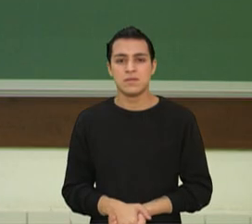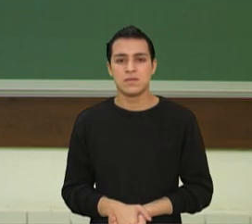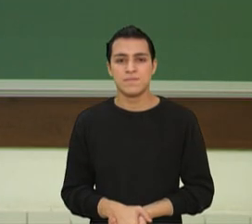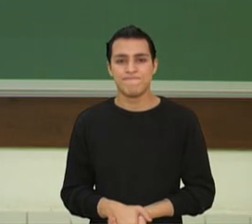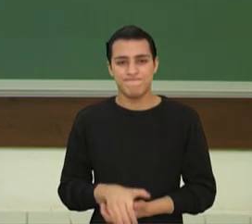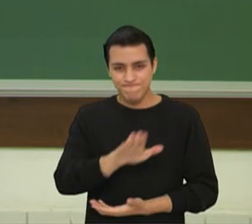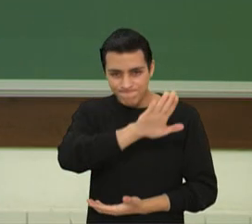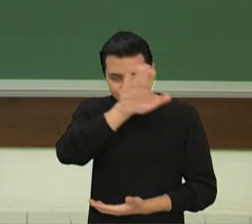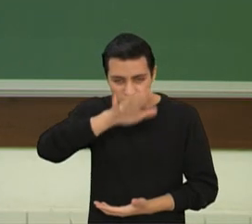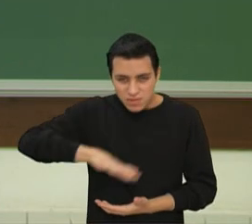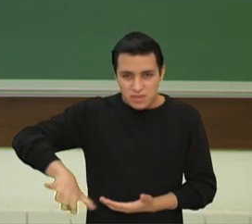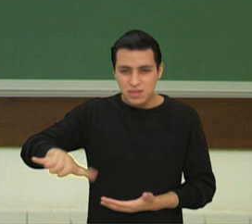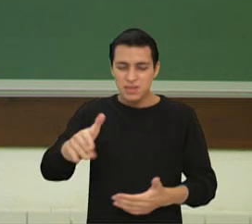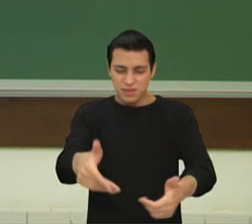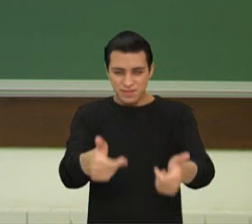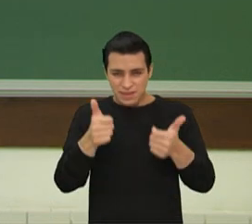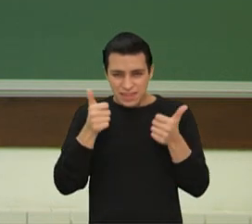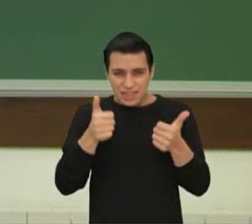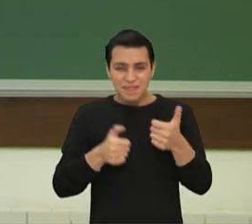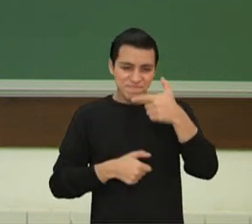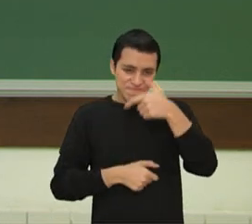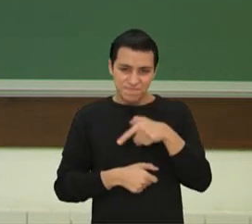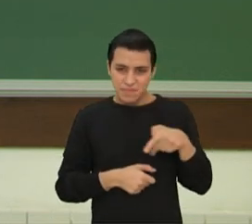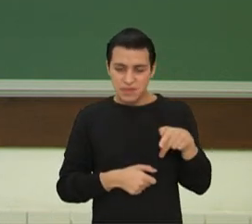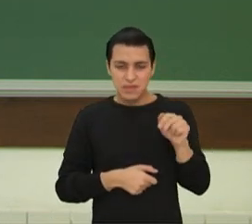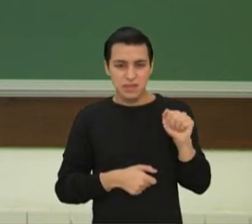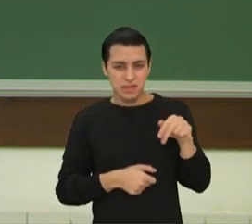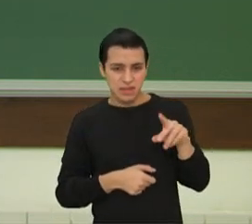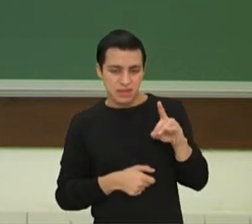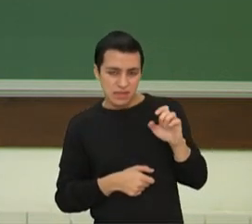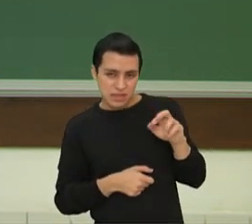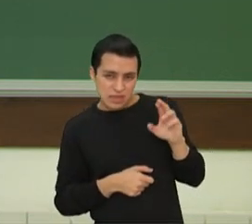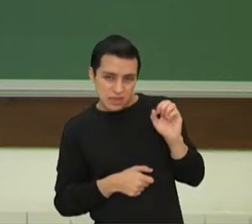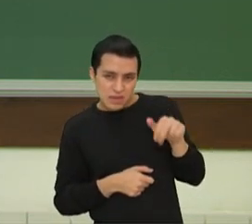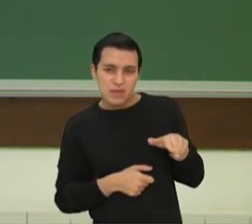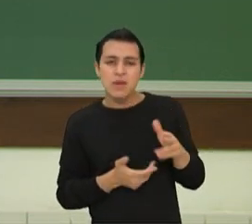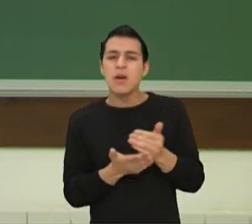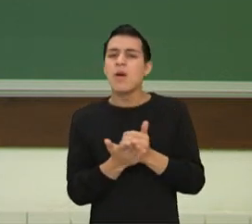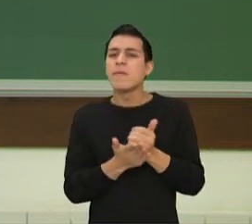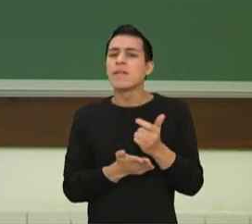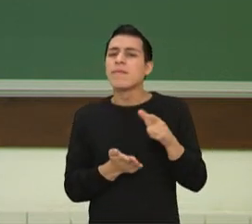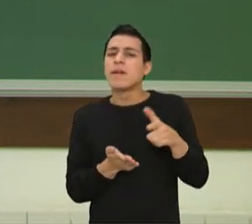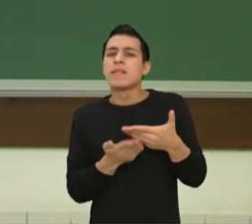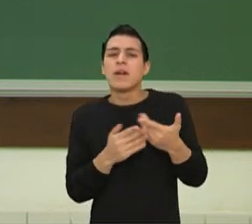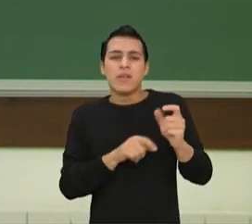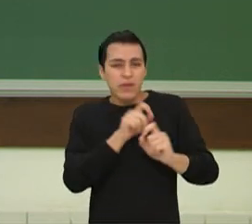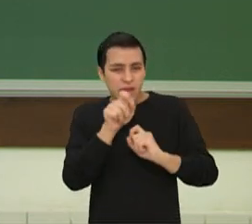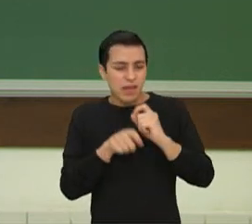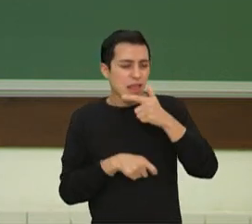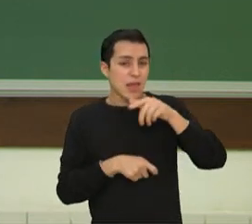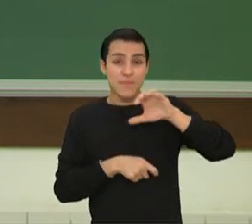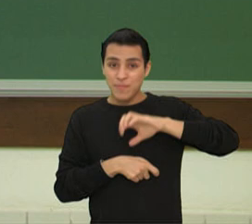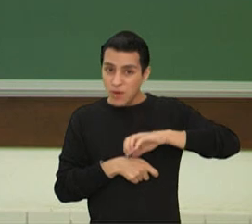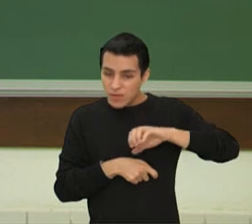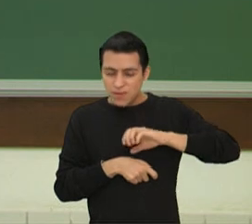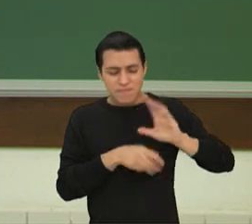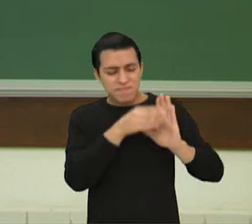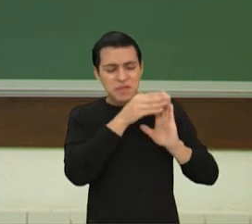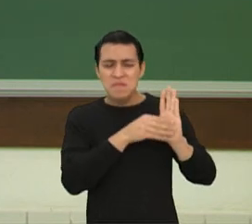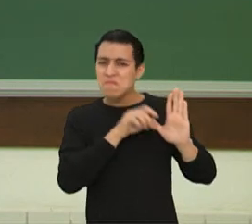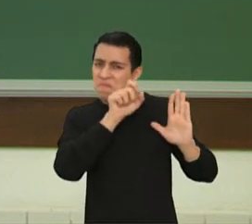Fala galera, beleza? Eu sou o professor Anderson Boganica e estamos começando mais uma aula de língua portuguesa.